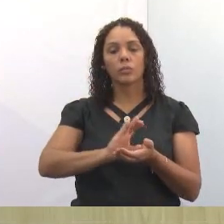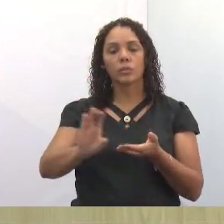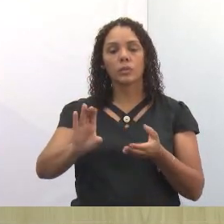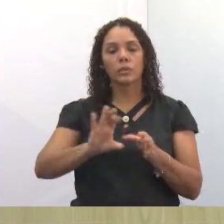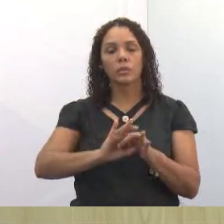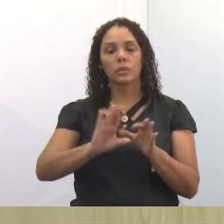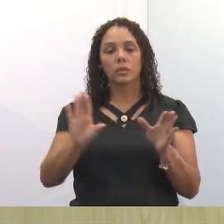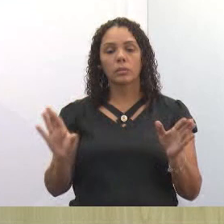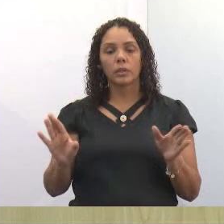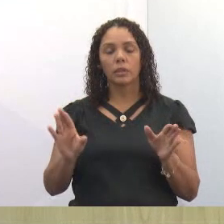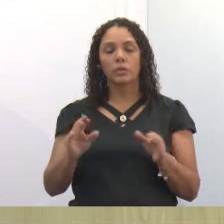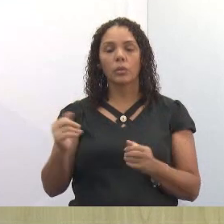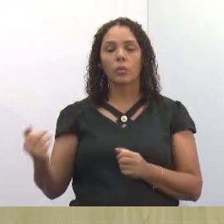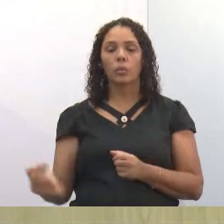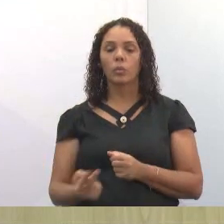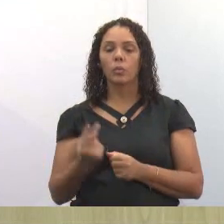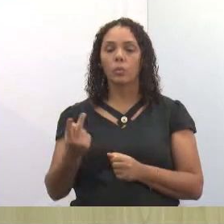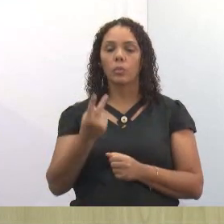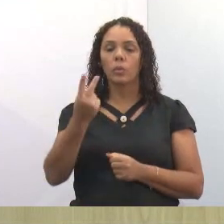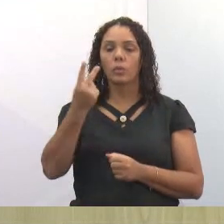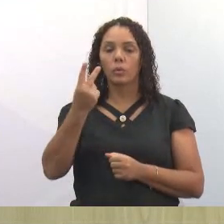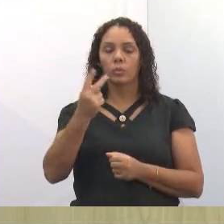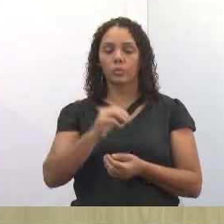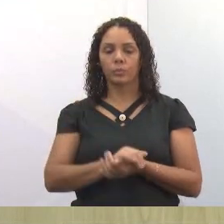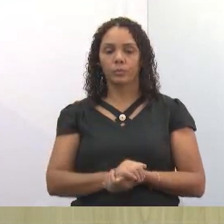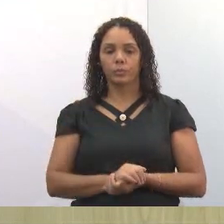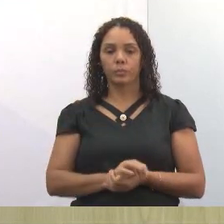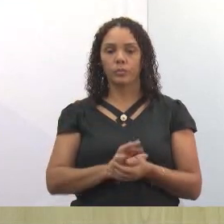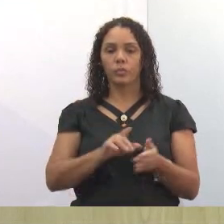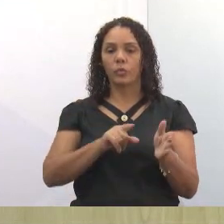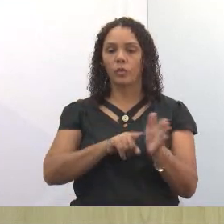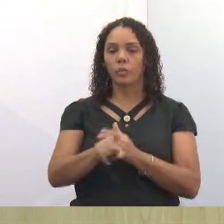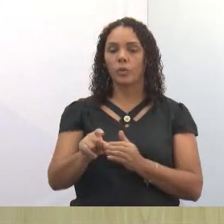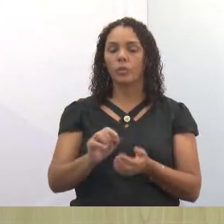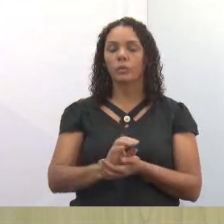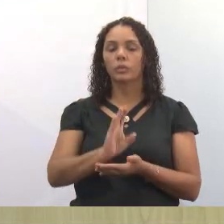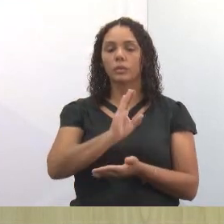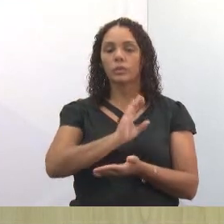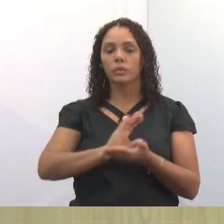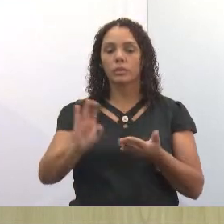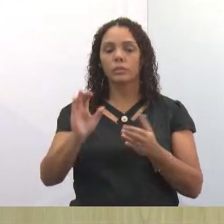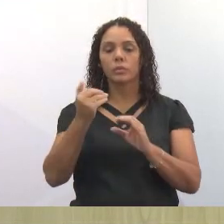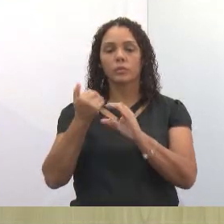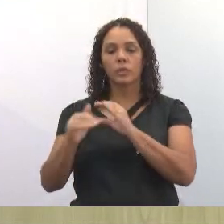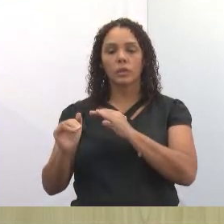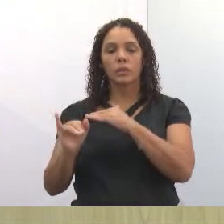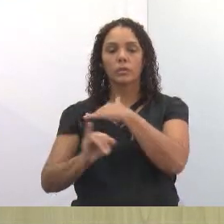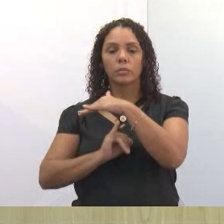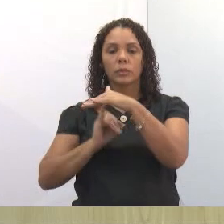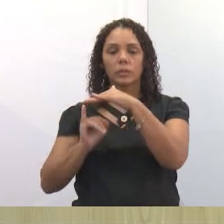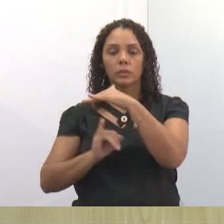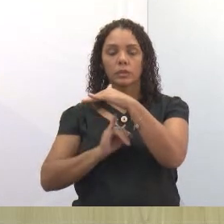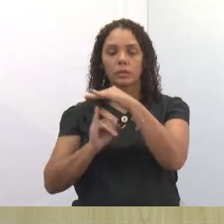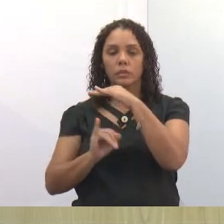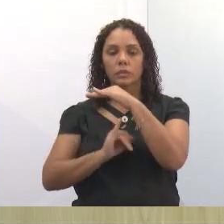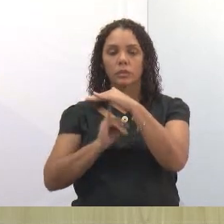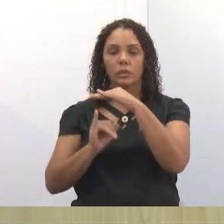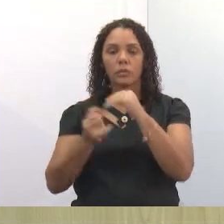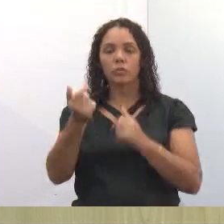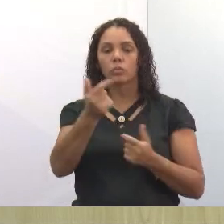2. Dentre as emendas impositivas destinadas para entidades pelos outros